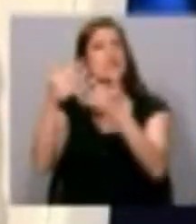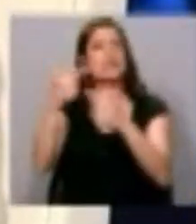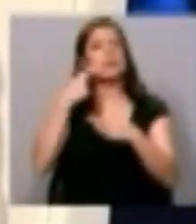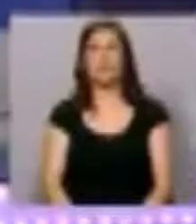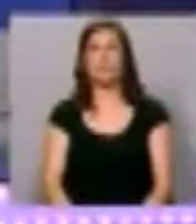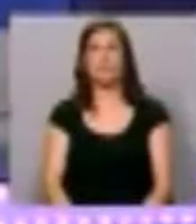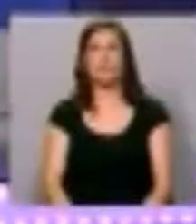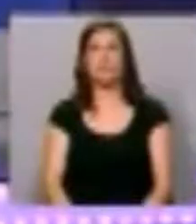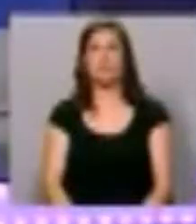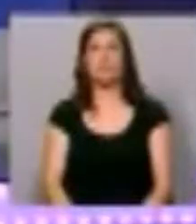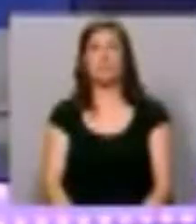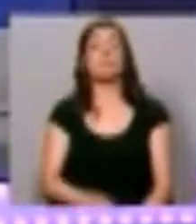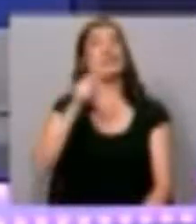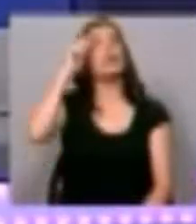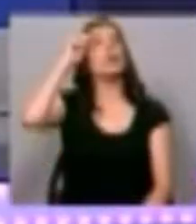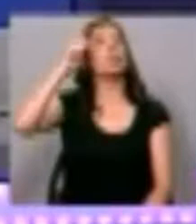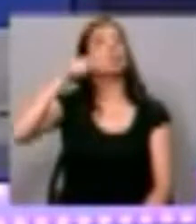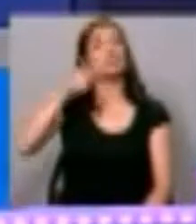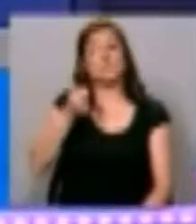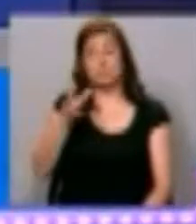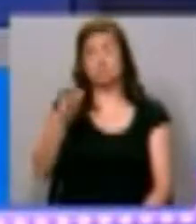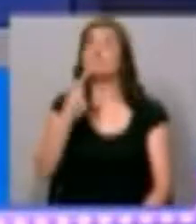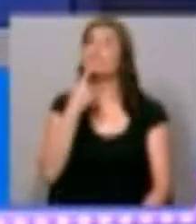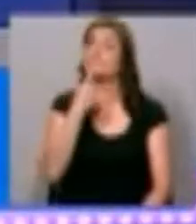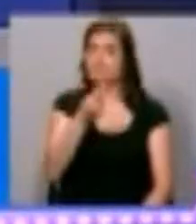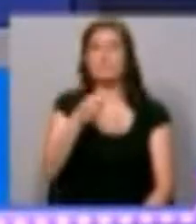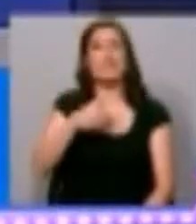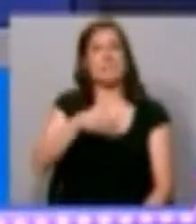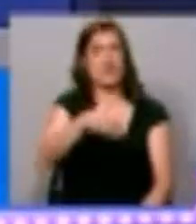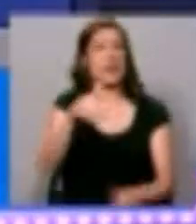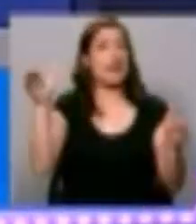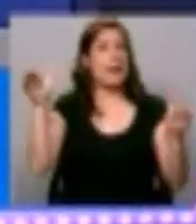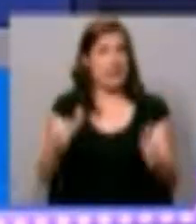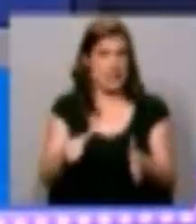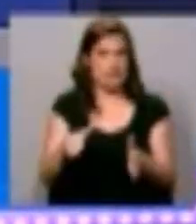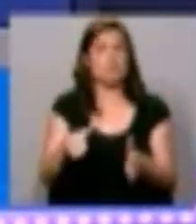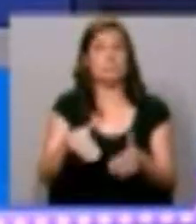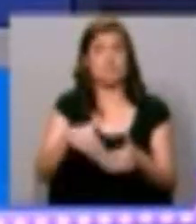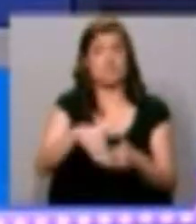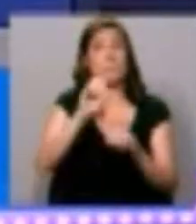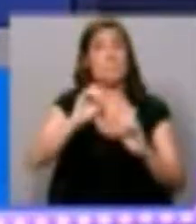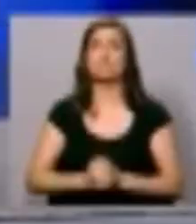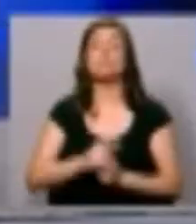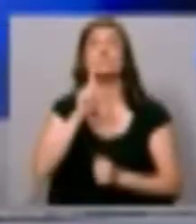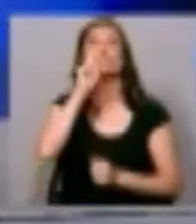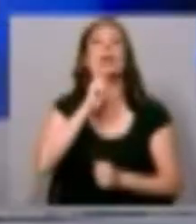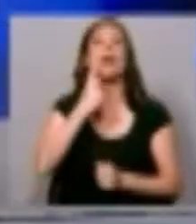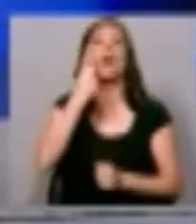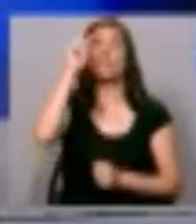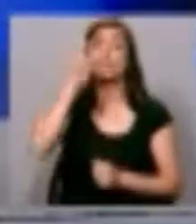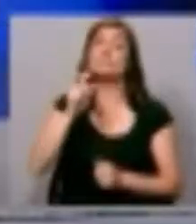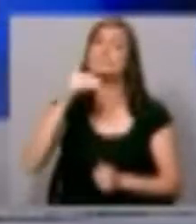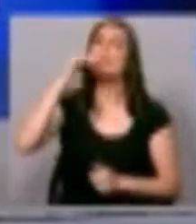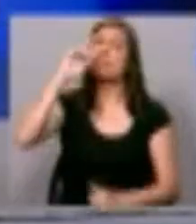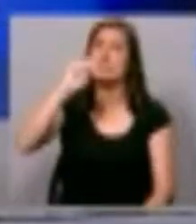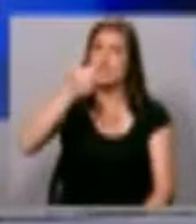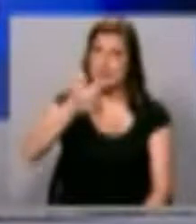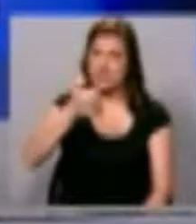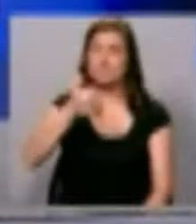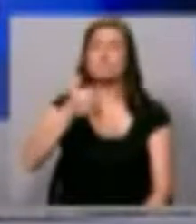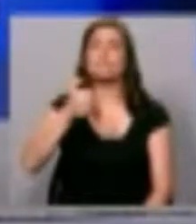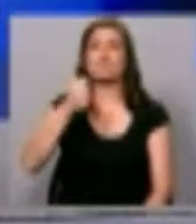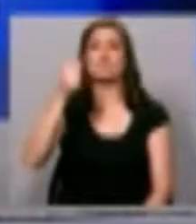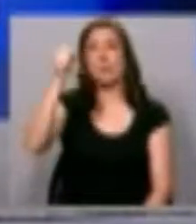portugueses. Os juízes anunciaram que vão avançar com uma greve já no início de outubro. Logo, 35 anos, está em coma no